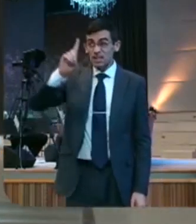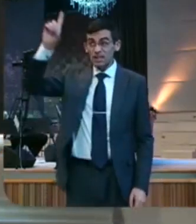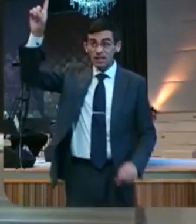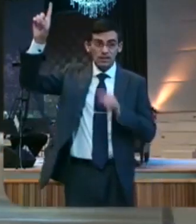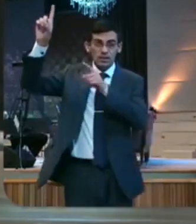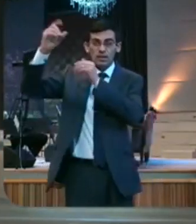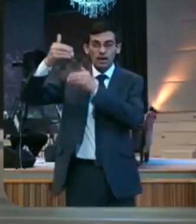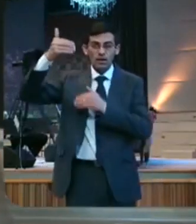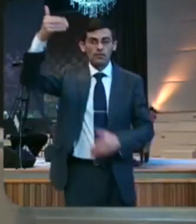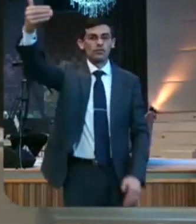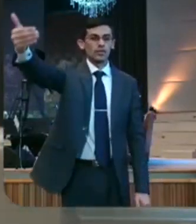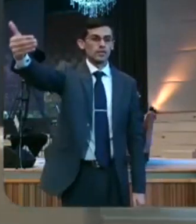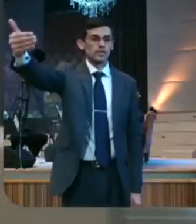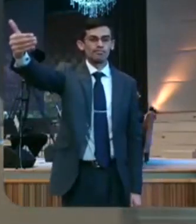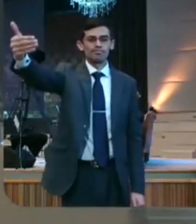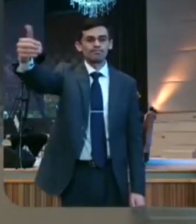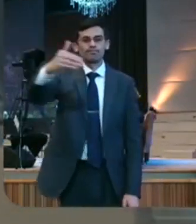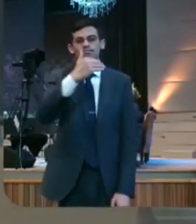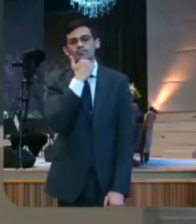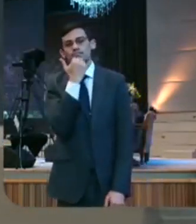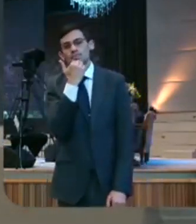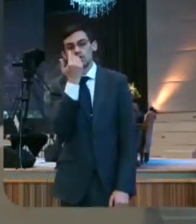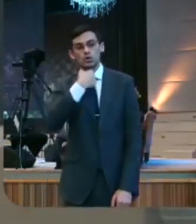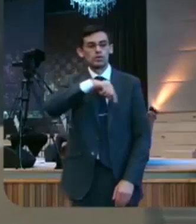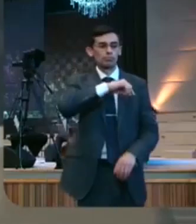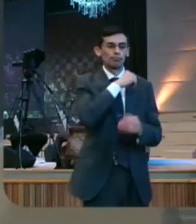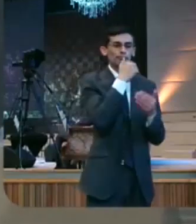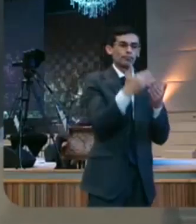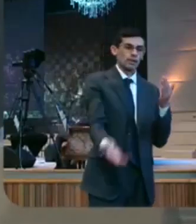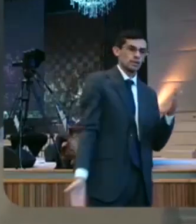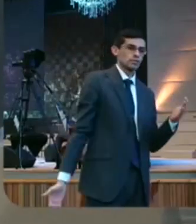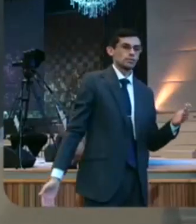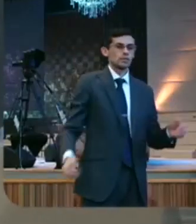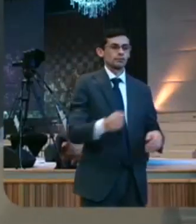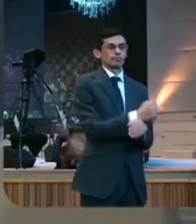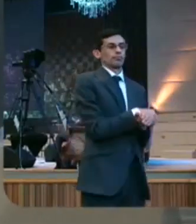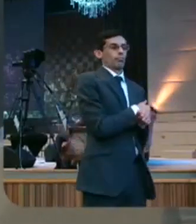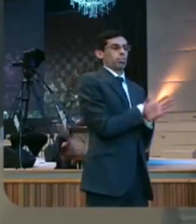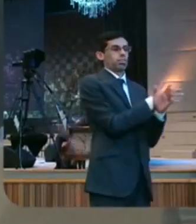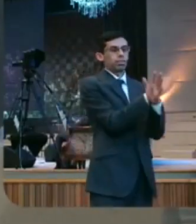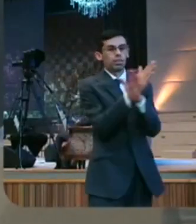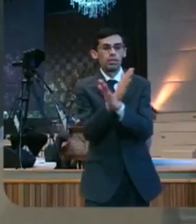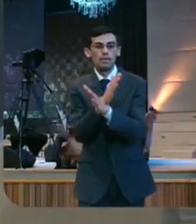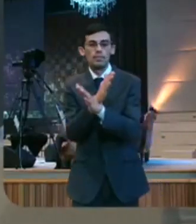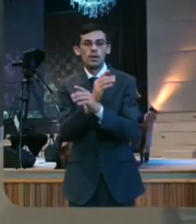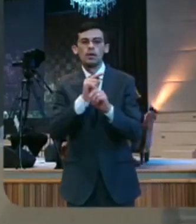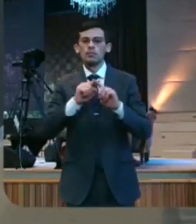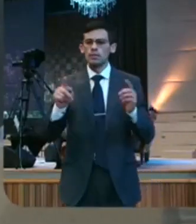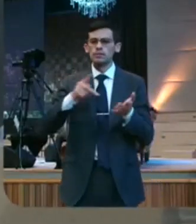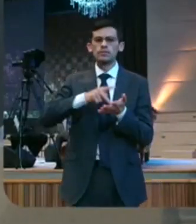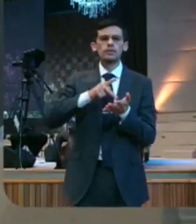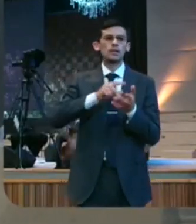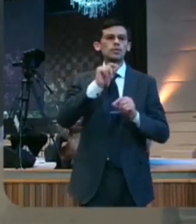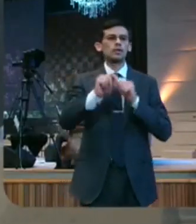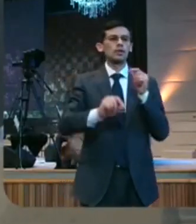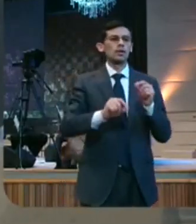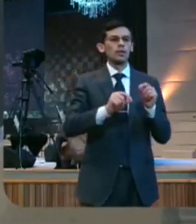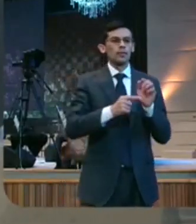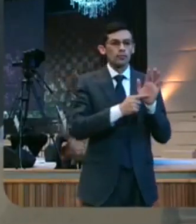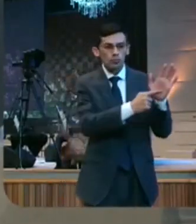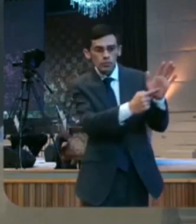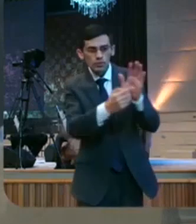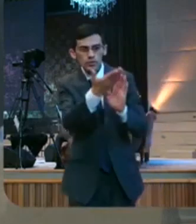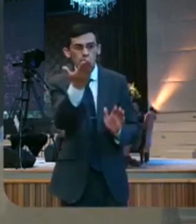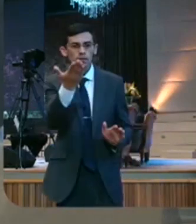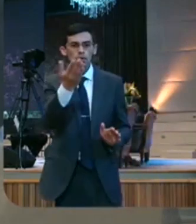nossa frente, nós estamos perdidos. É interessante porque ele diz assim: olha, vocês nunca